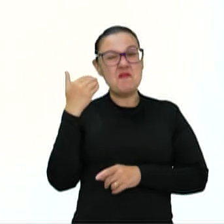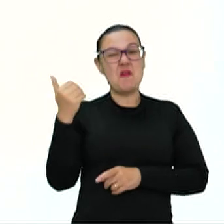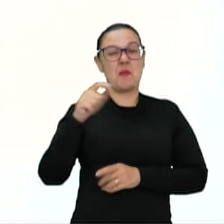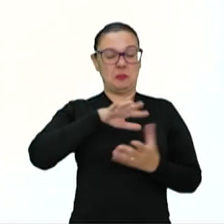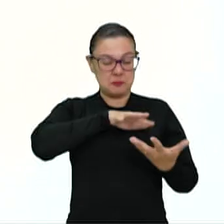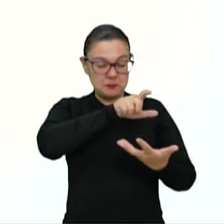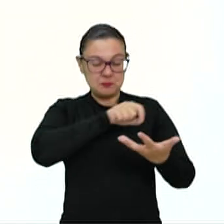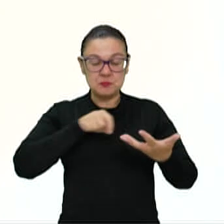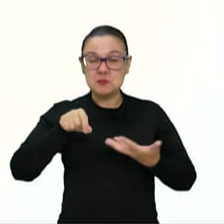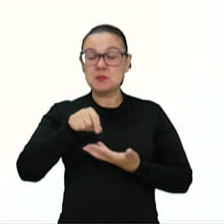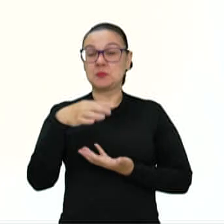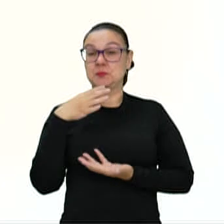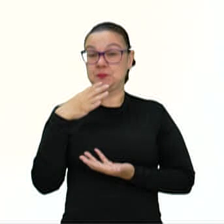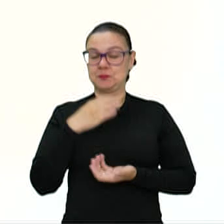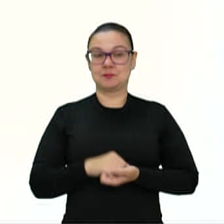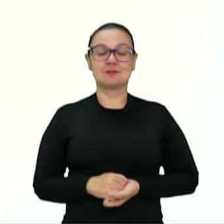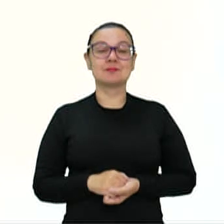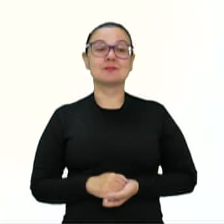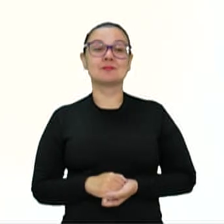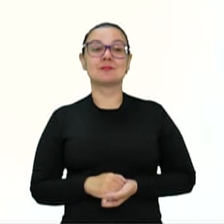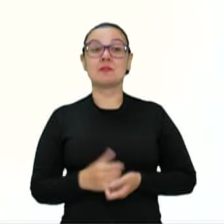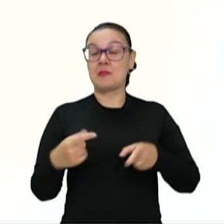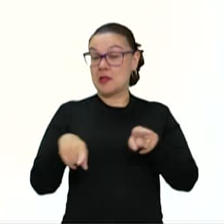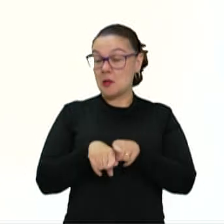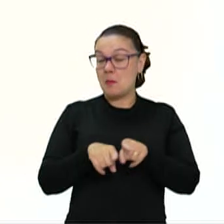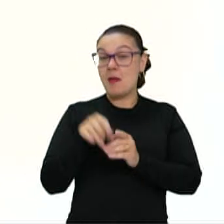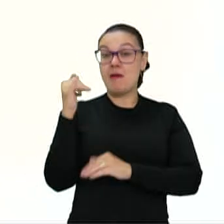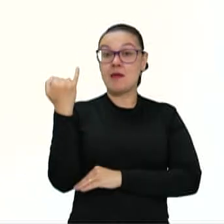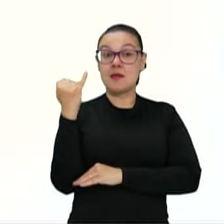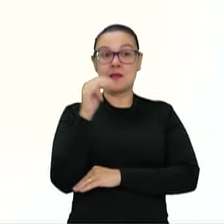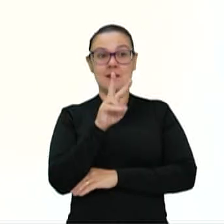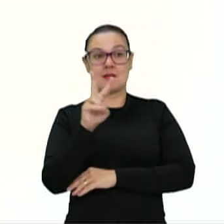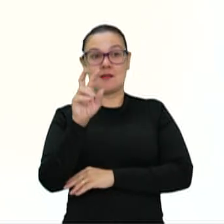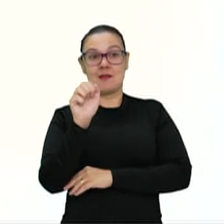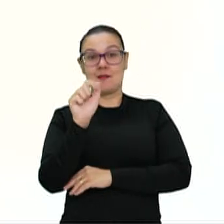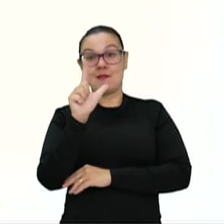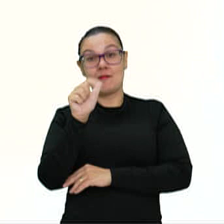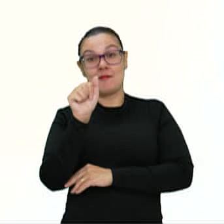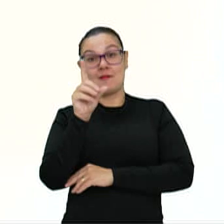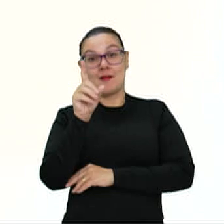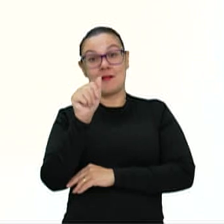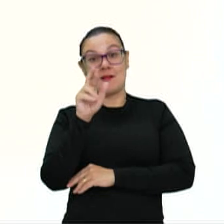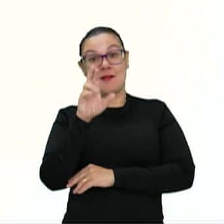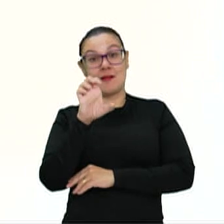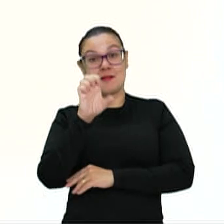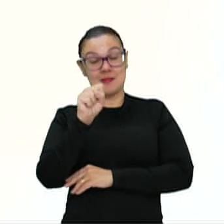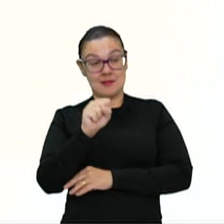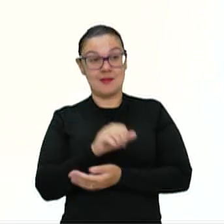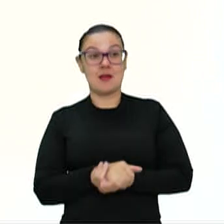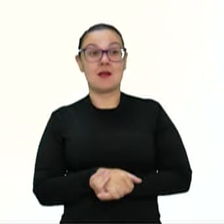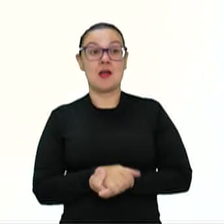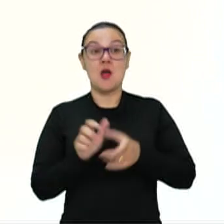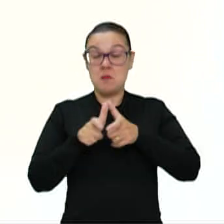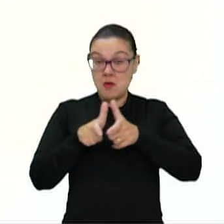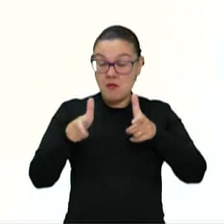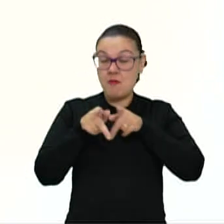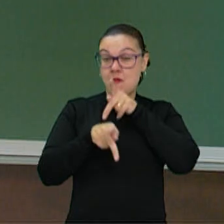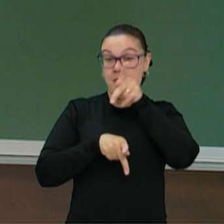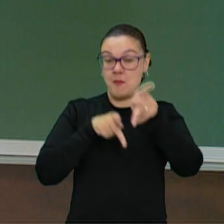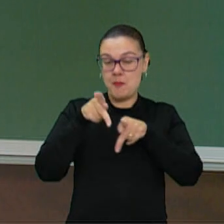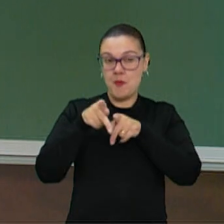reconhecido mundialmente, né? A Ilha dos Valadares, onde grande parte da população parnanguara